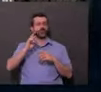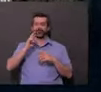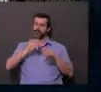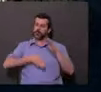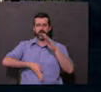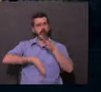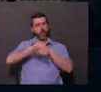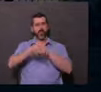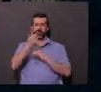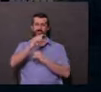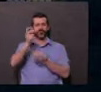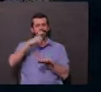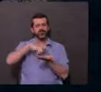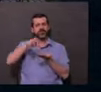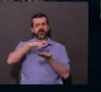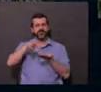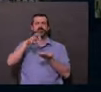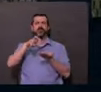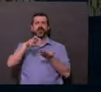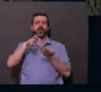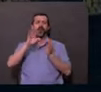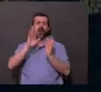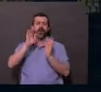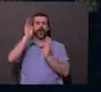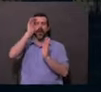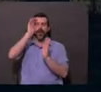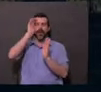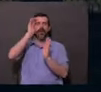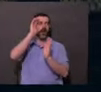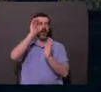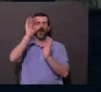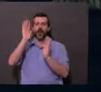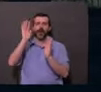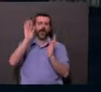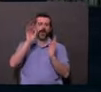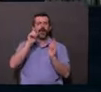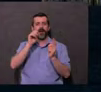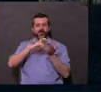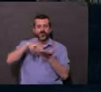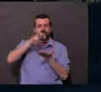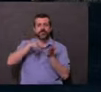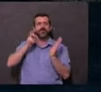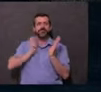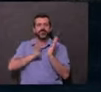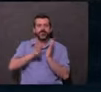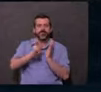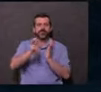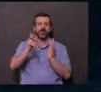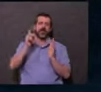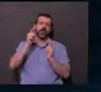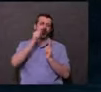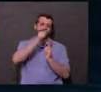à escuta e vamos à procura de quem nos procurou primeiro, de quem conhece as nossas zonas